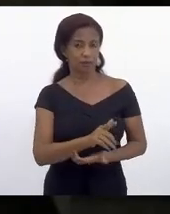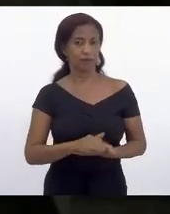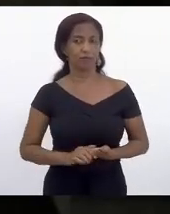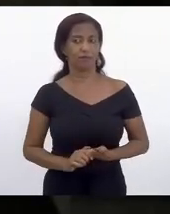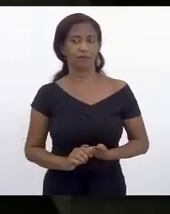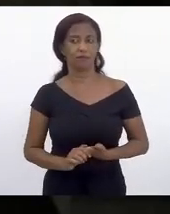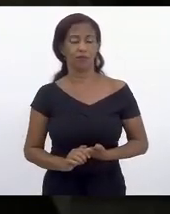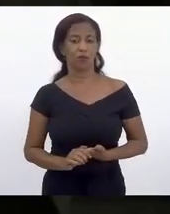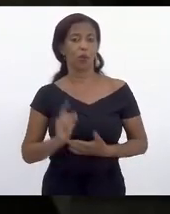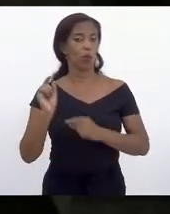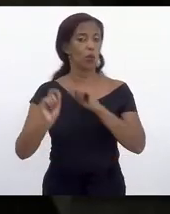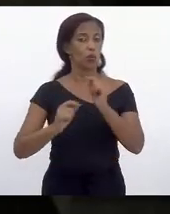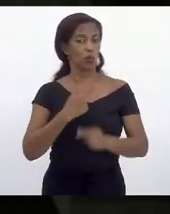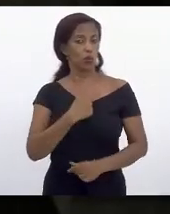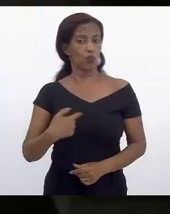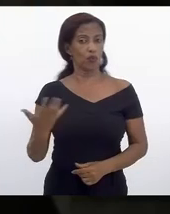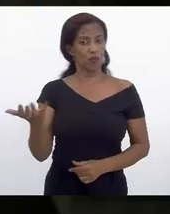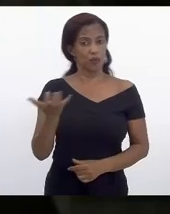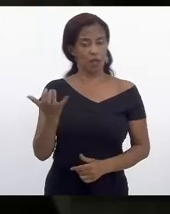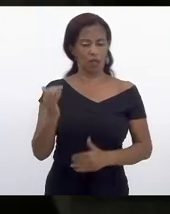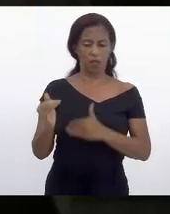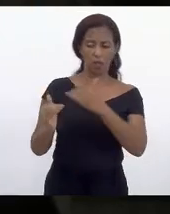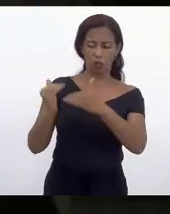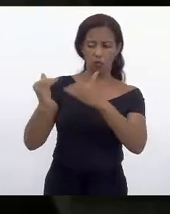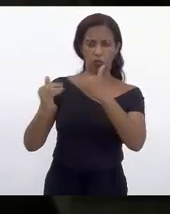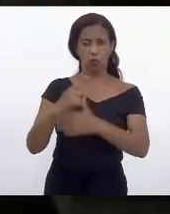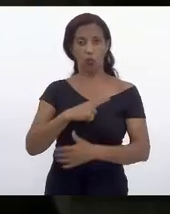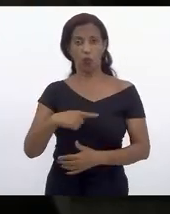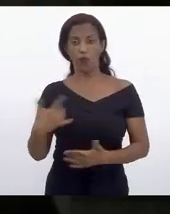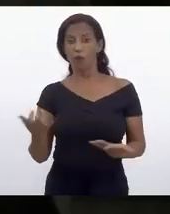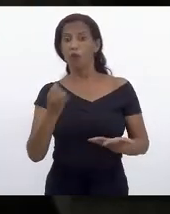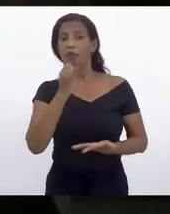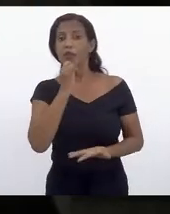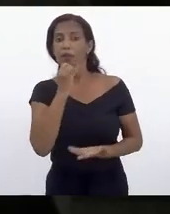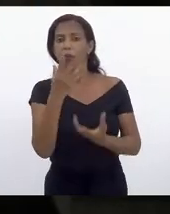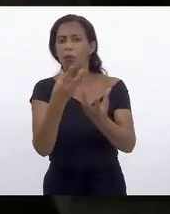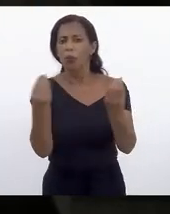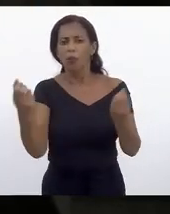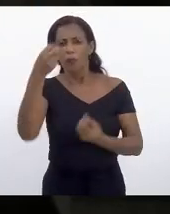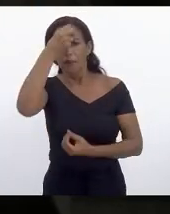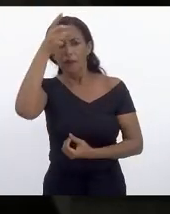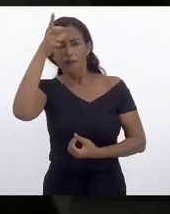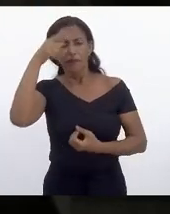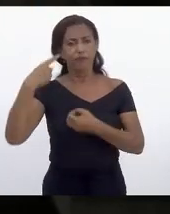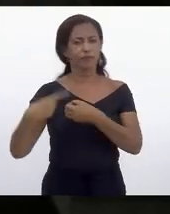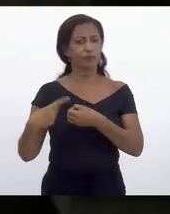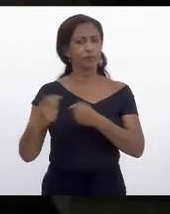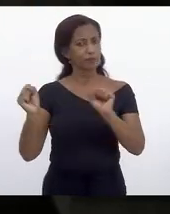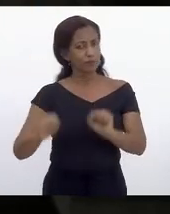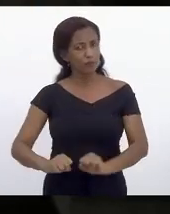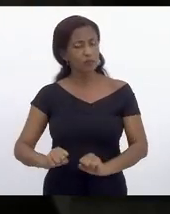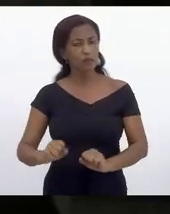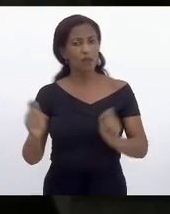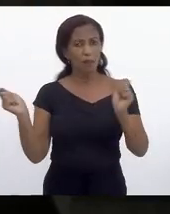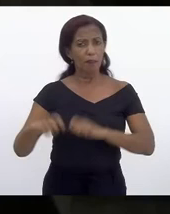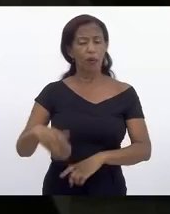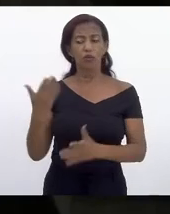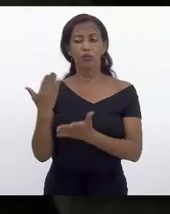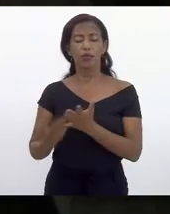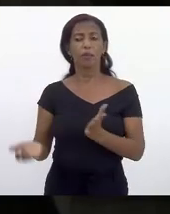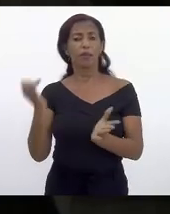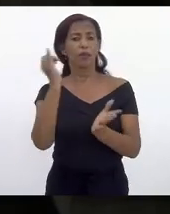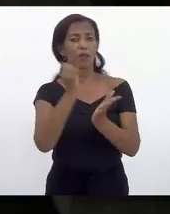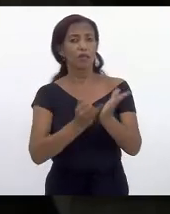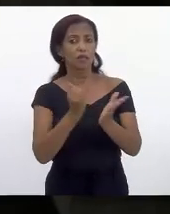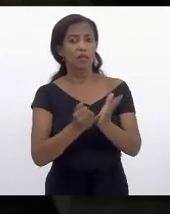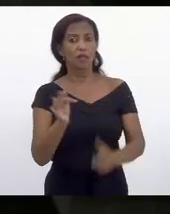caso prevaleça o que pretende o governo, e com a construção que pretende o governo, por exemplo, muitos municípios do Rio de Janeiro podem sofrer com perda de receitas do